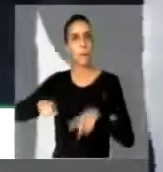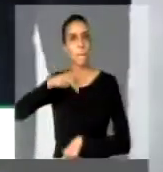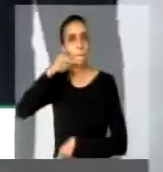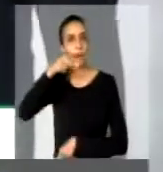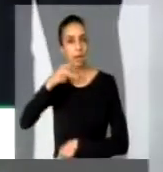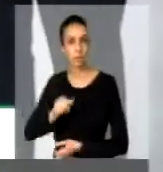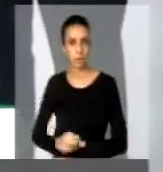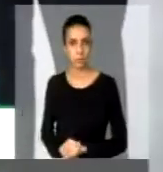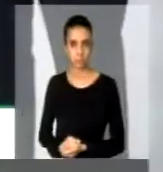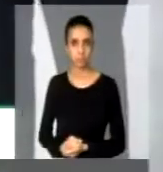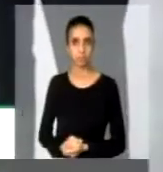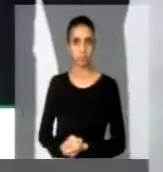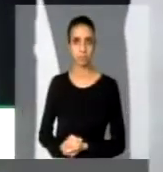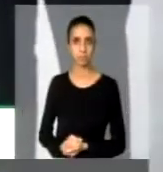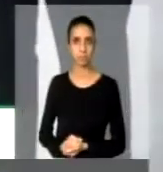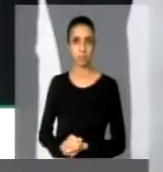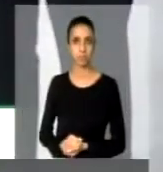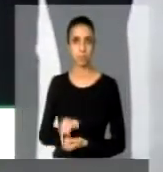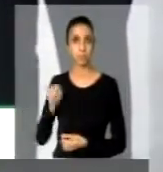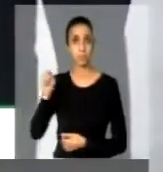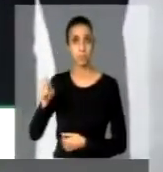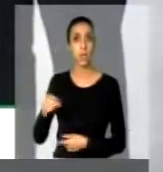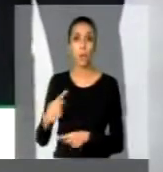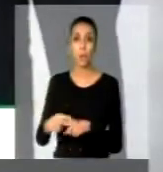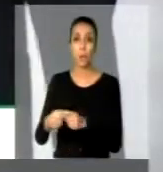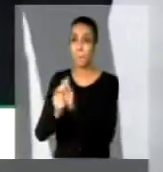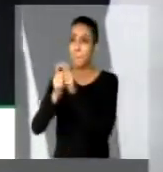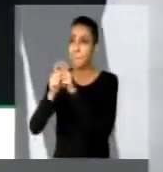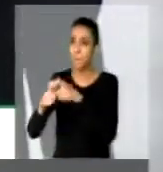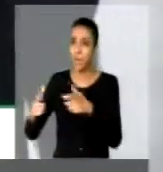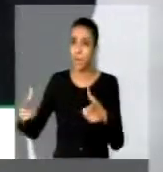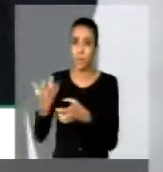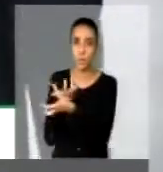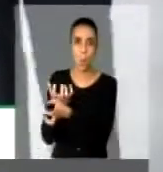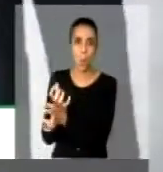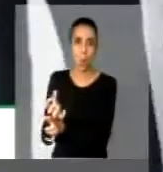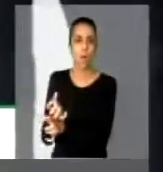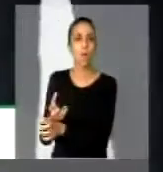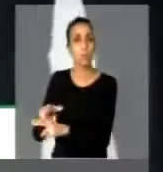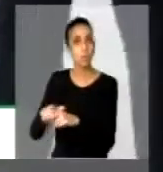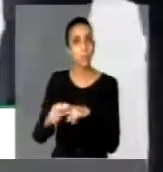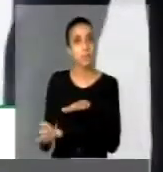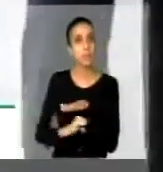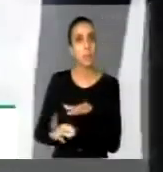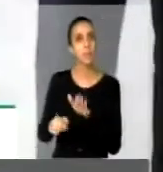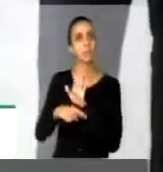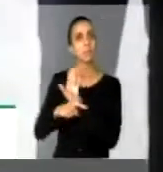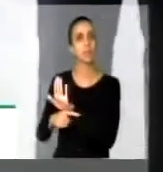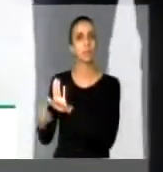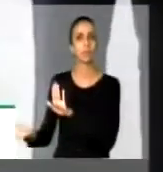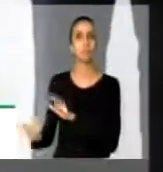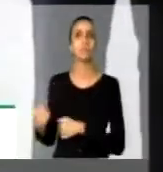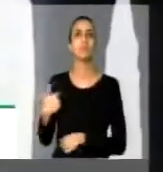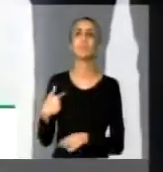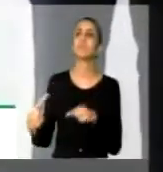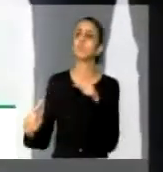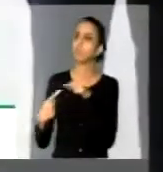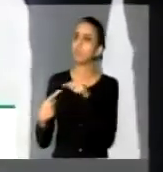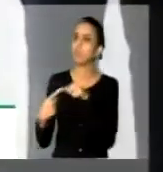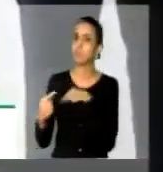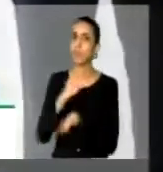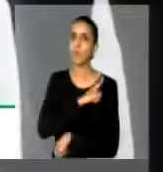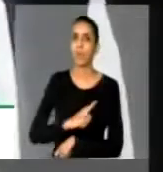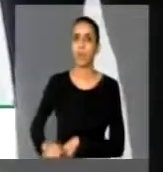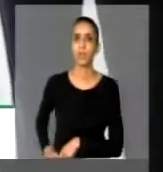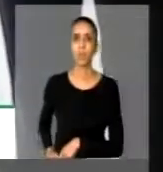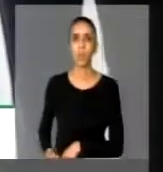está 75% no semiárido. Anexo a carta e me junto ao governador socialista contra